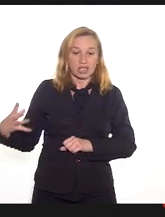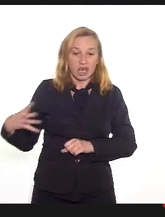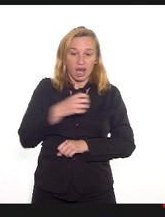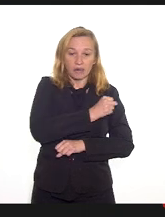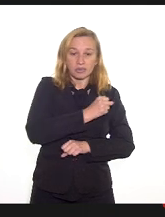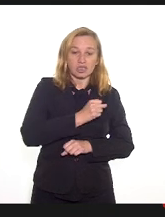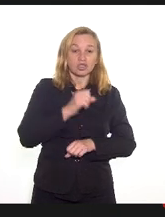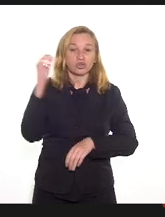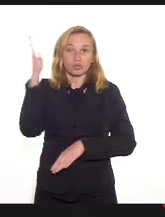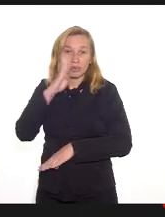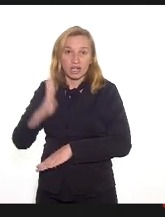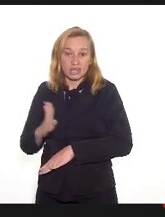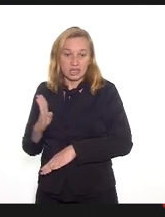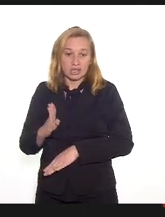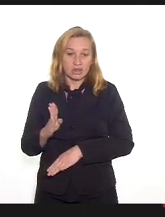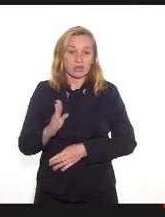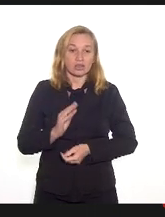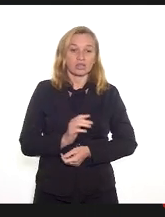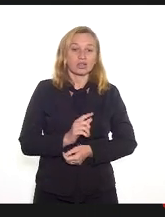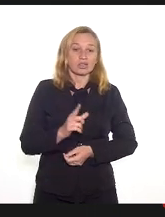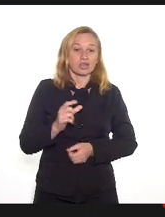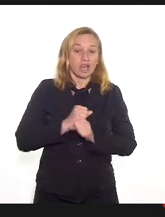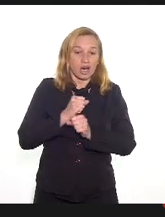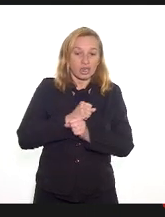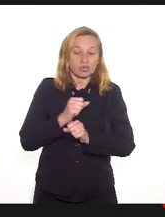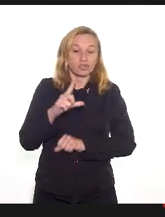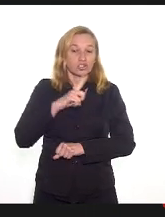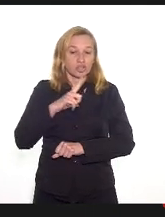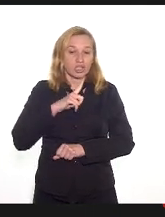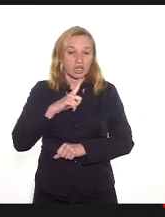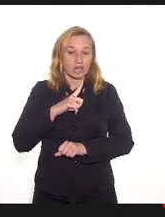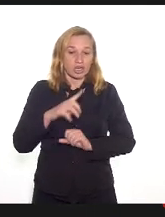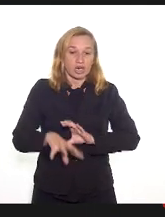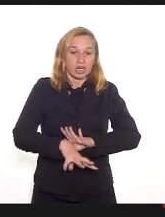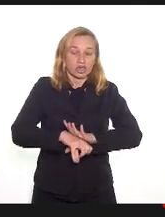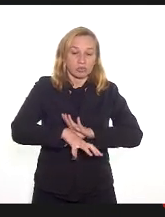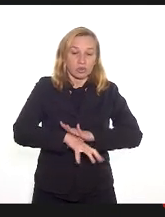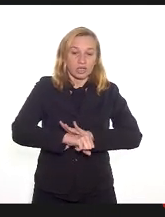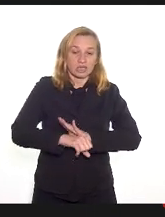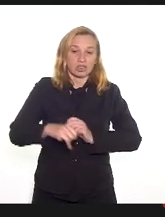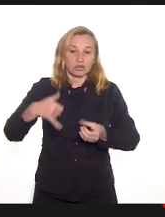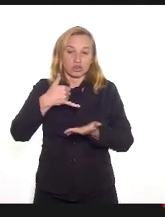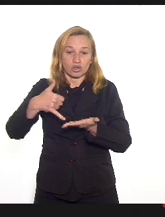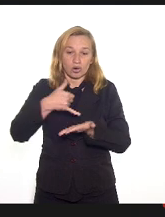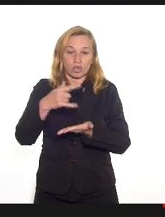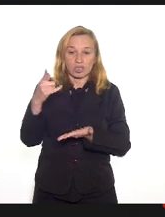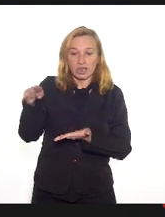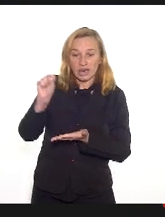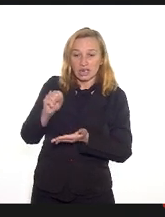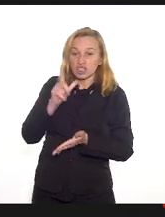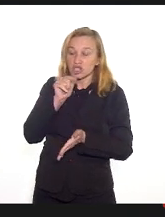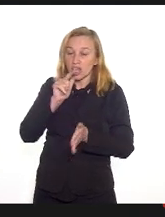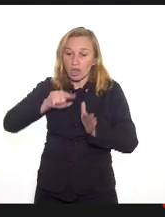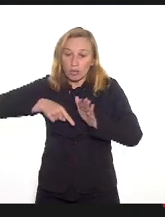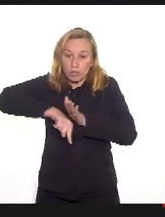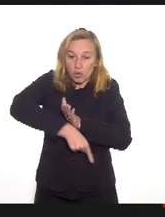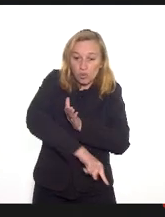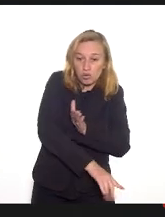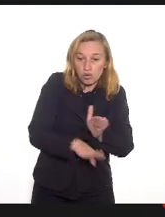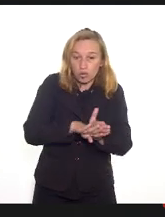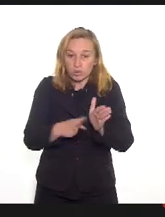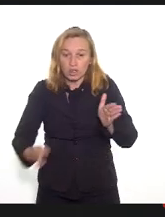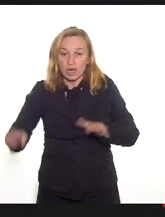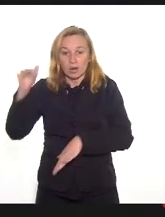no Brasil está estabelecido há muito tempo, que é a exploração de óleo e gás em águas profundas, e principalmente o